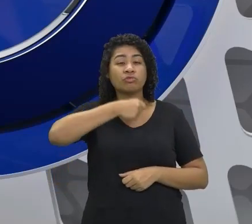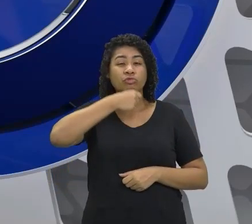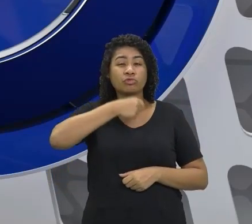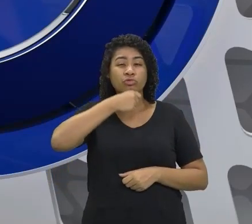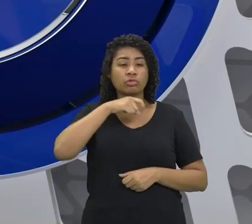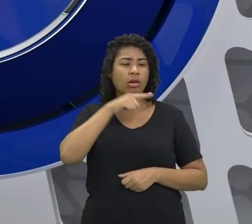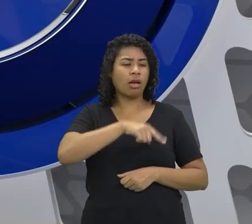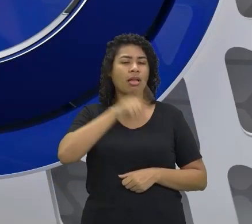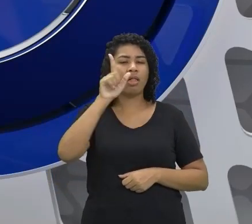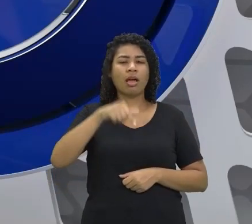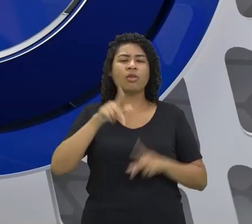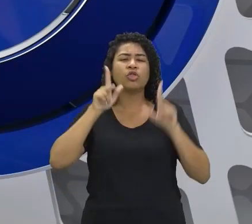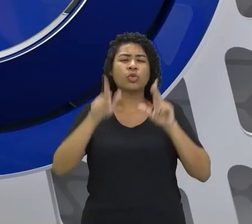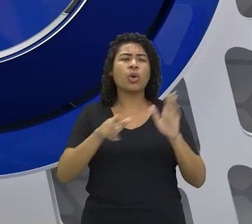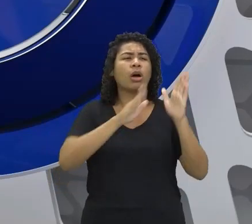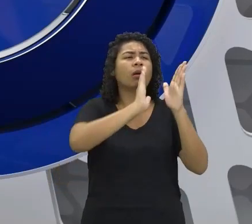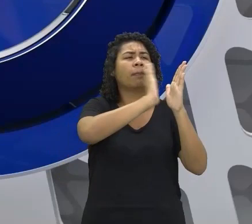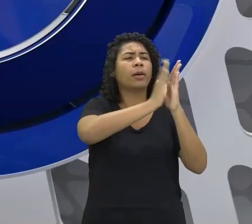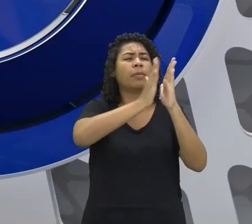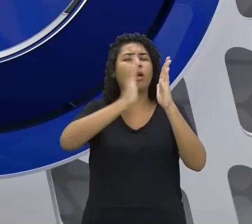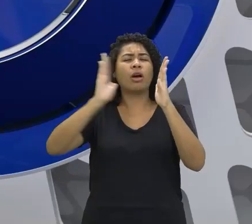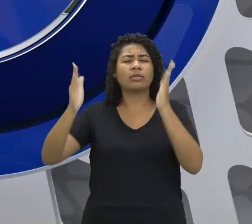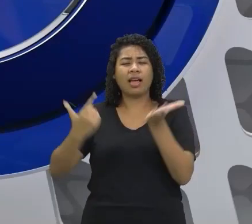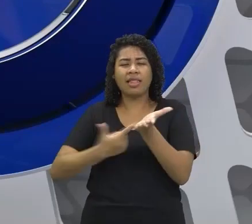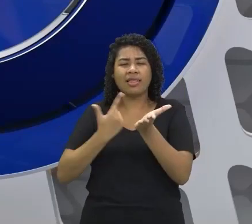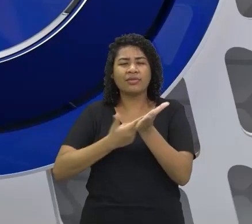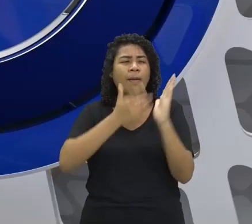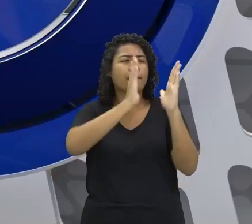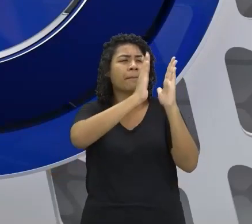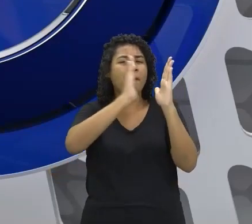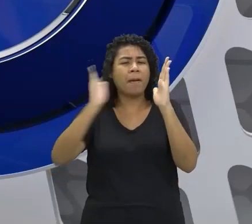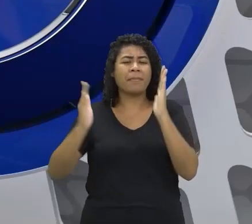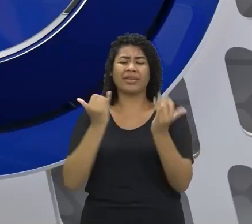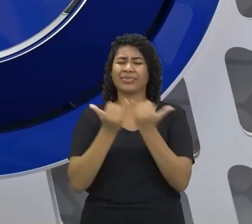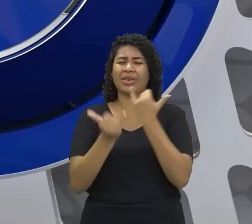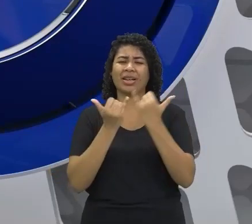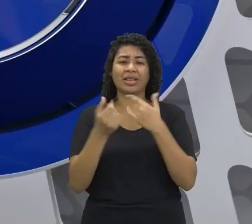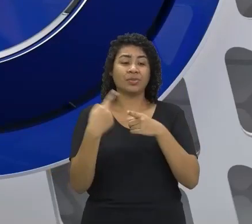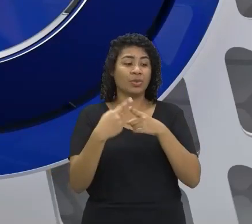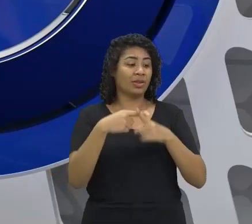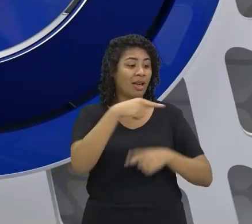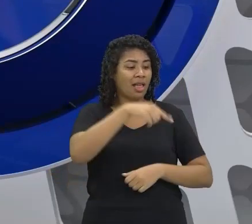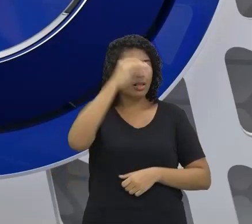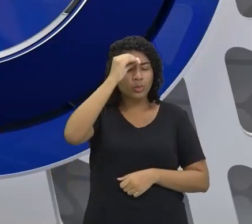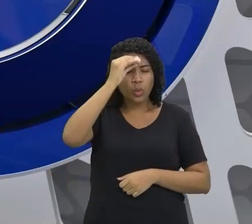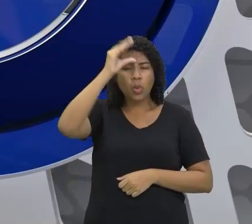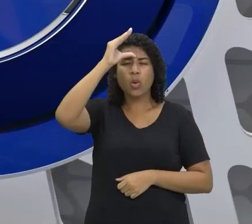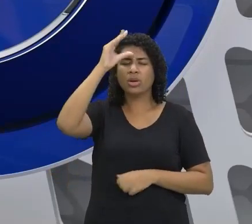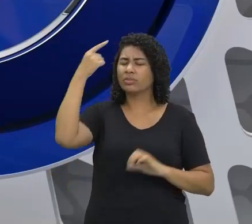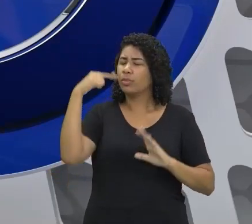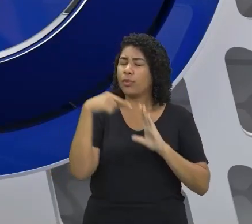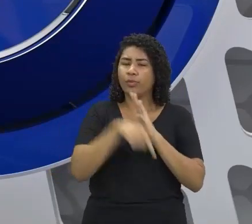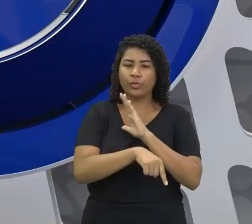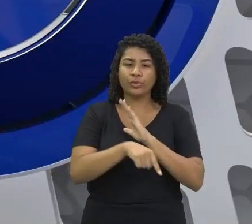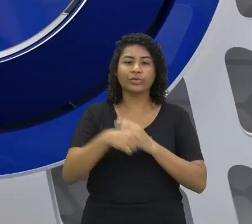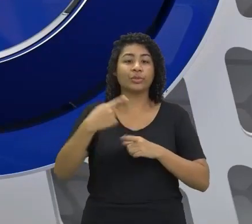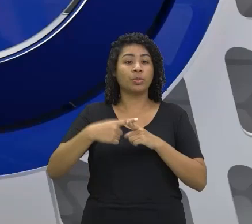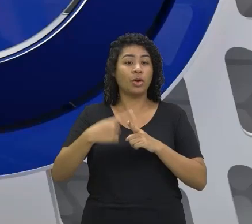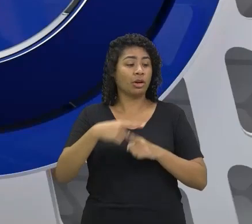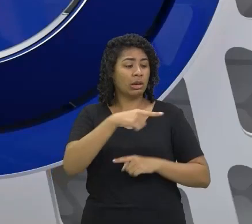verdadeira biblioteca cheia de conhecimentos, que, tanto do mundo espiritual quanto do nosso mundo, que